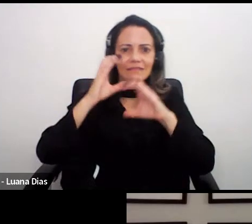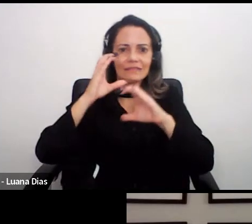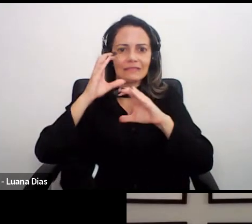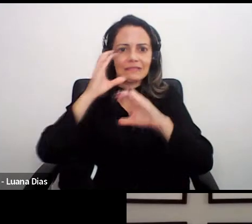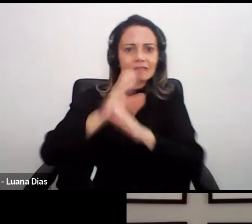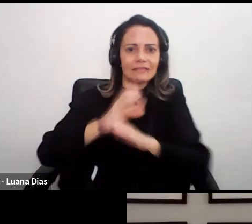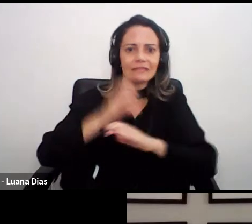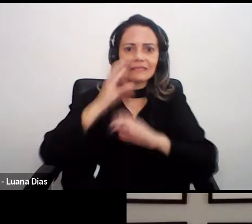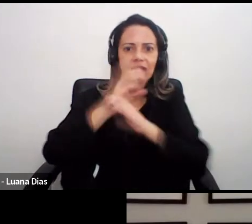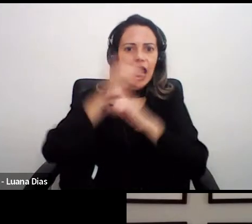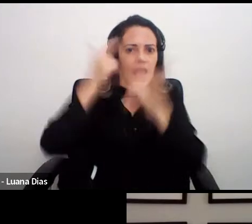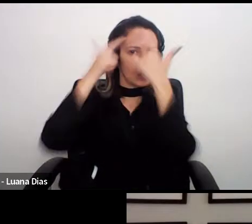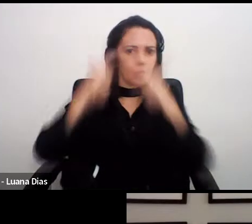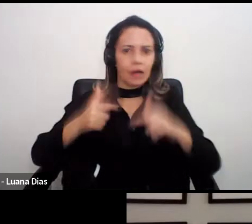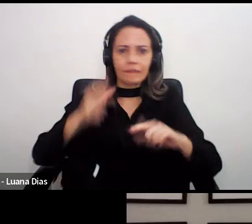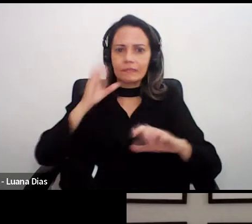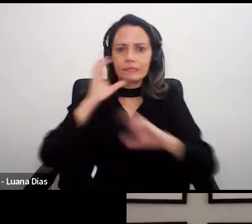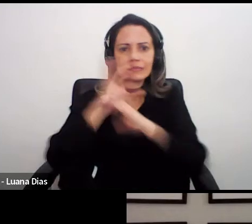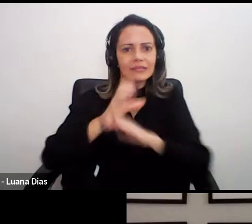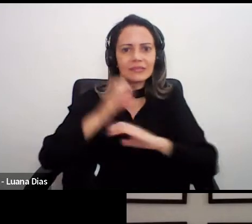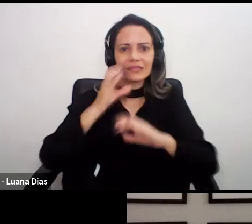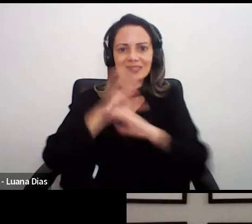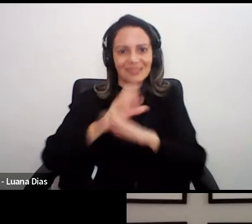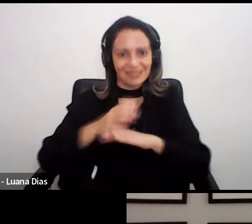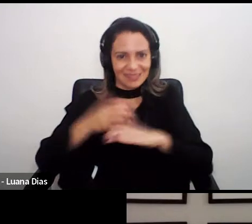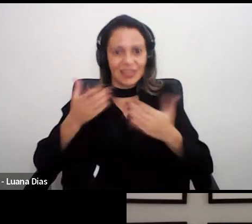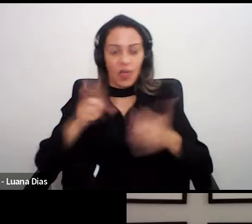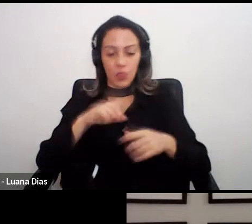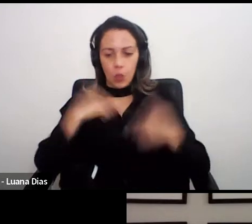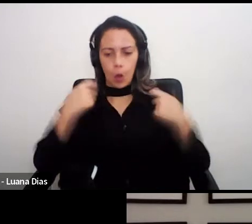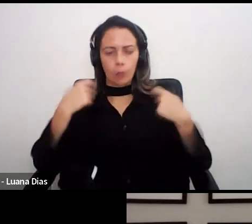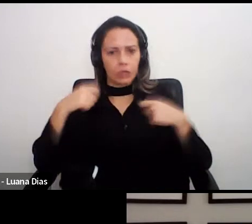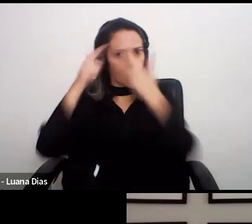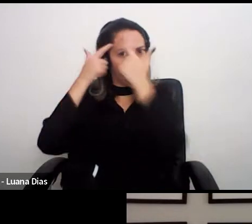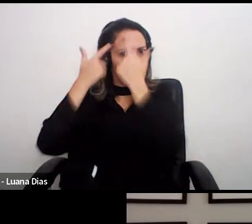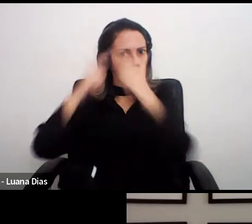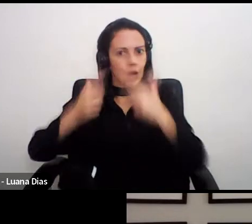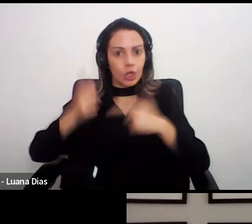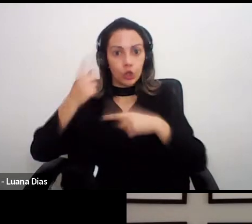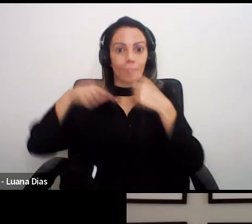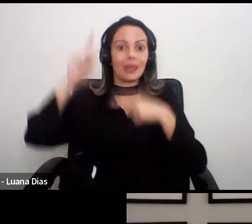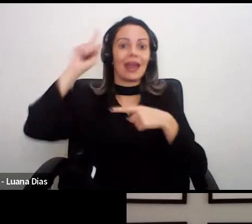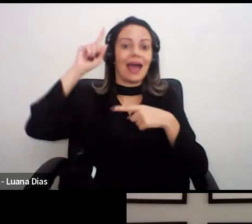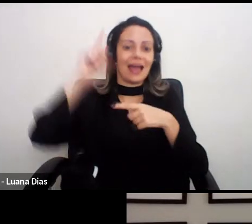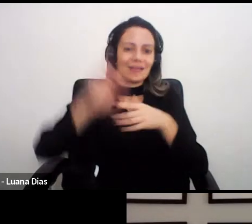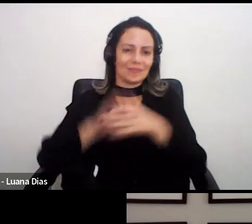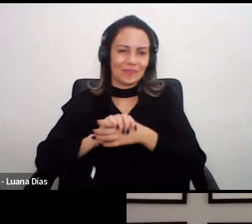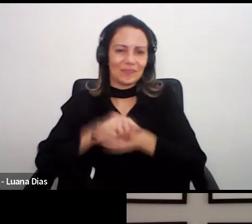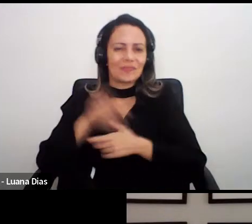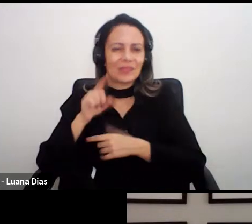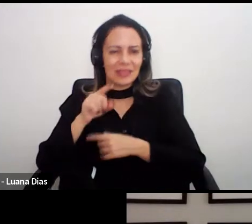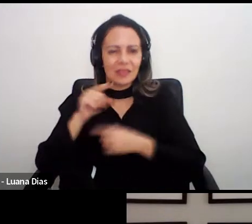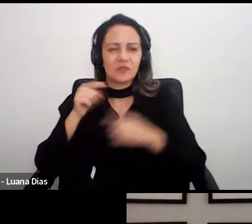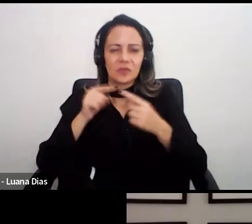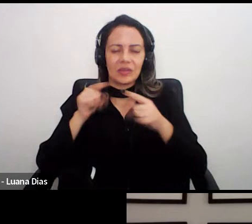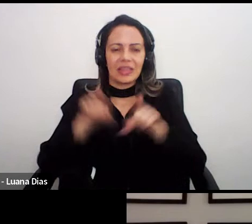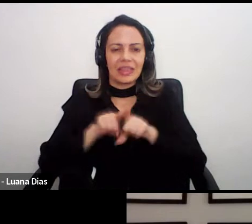linguagem, né? Então, foi um obstáculo que nós tivemos que superar, né? E isso vale mesmo para aqueles magistrados que